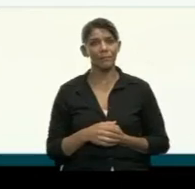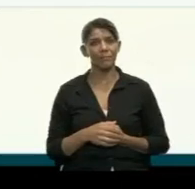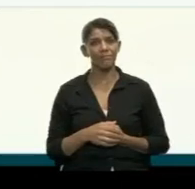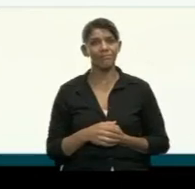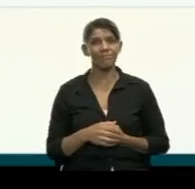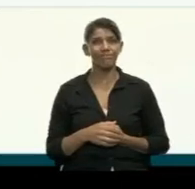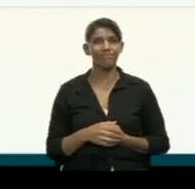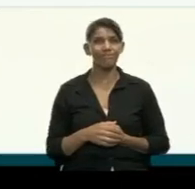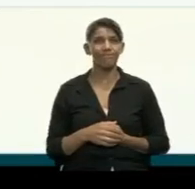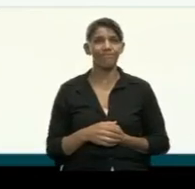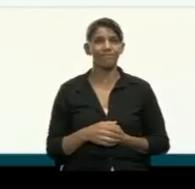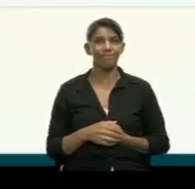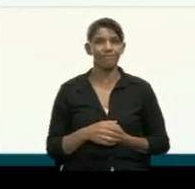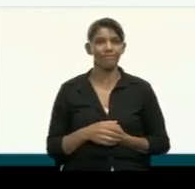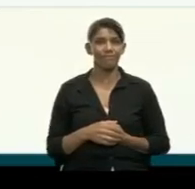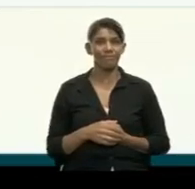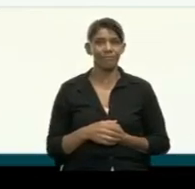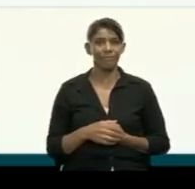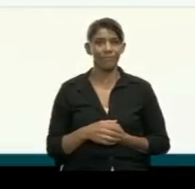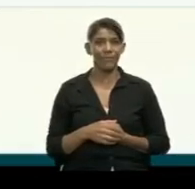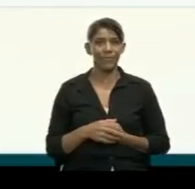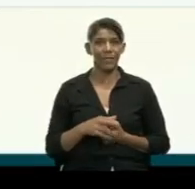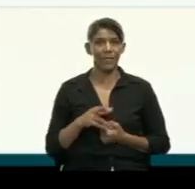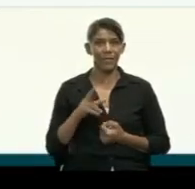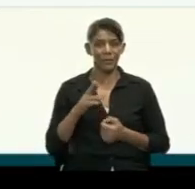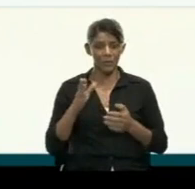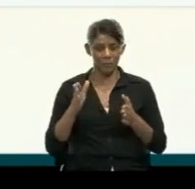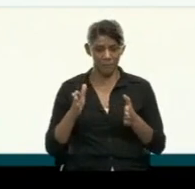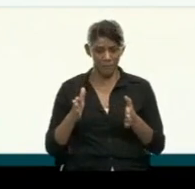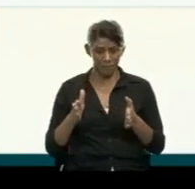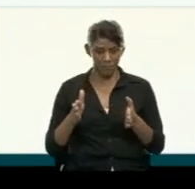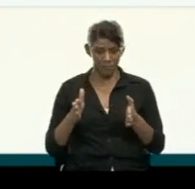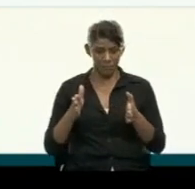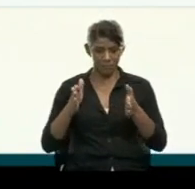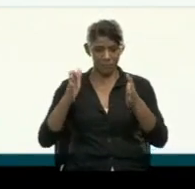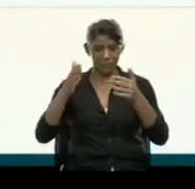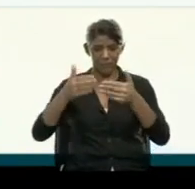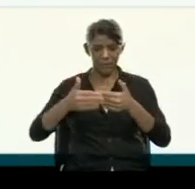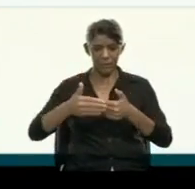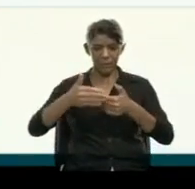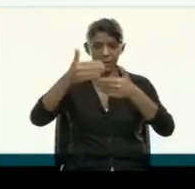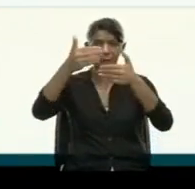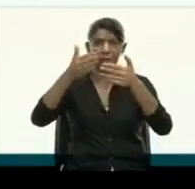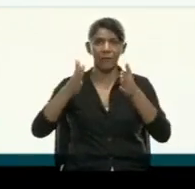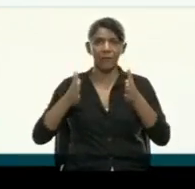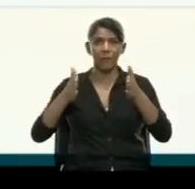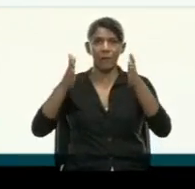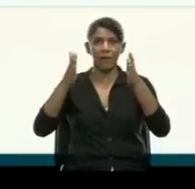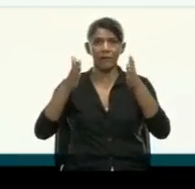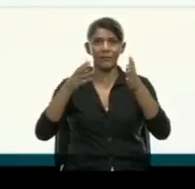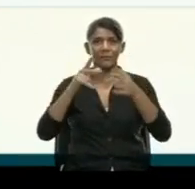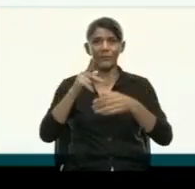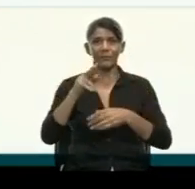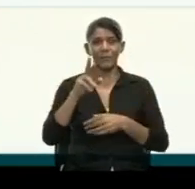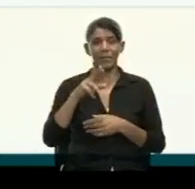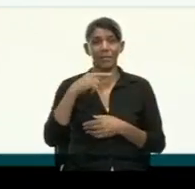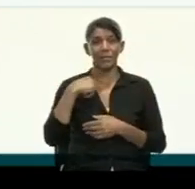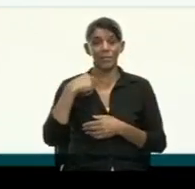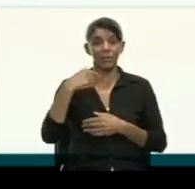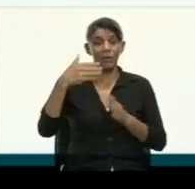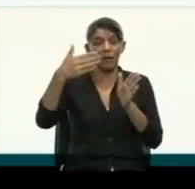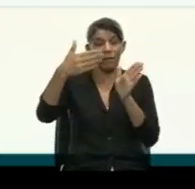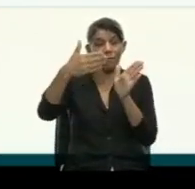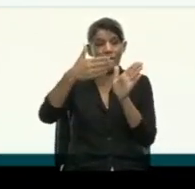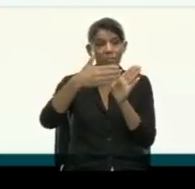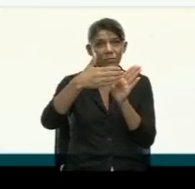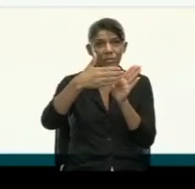da alvenaria para fechar um dos lados do pilar. Então, eles só vão fechar